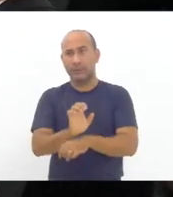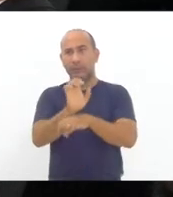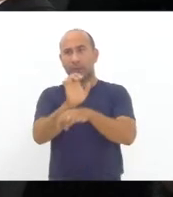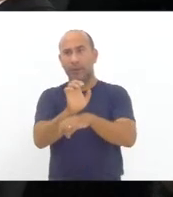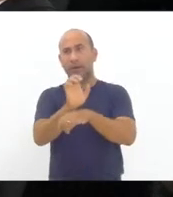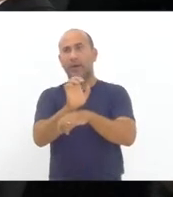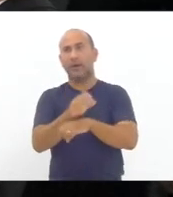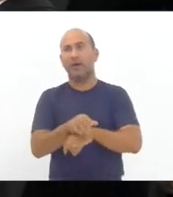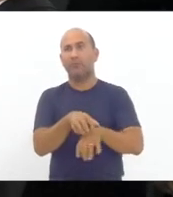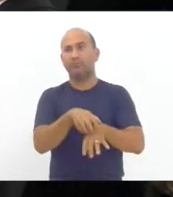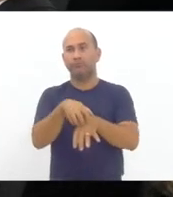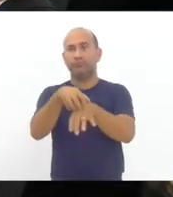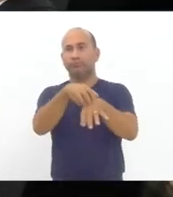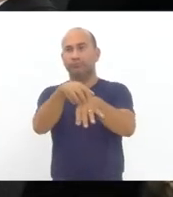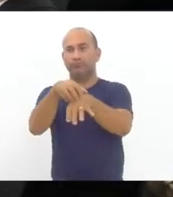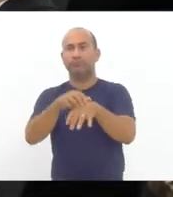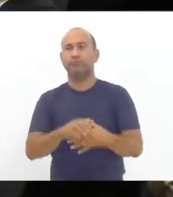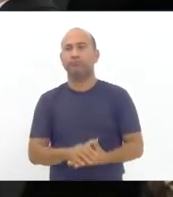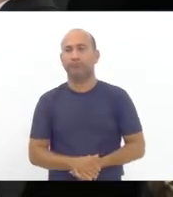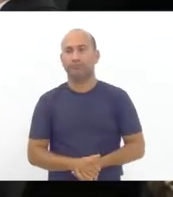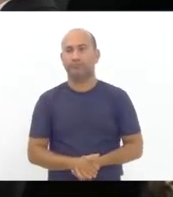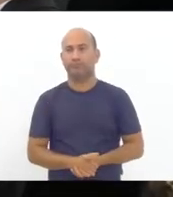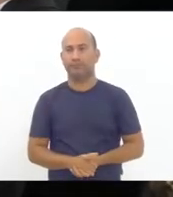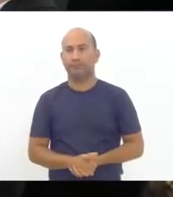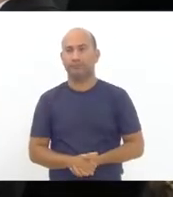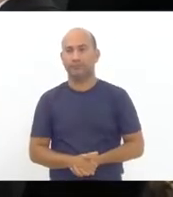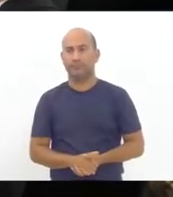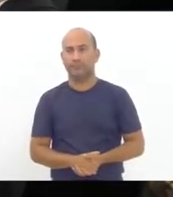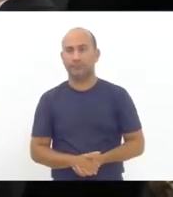Dr Sávio Luiz Neves Júnior